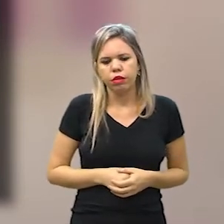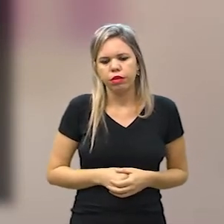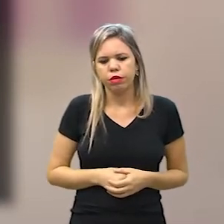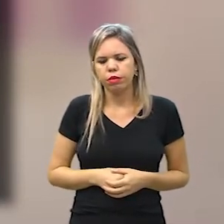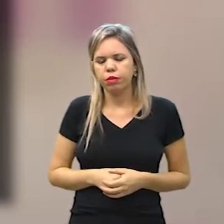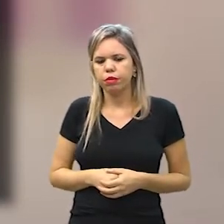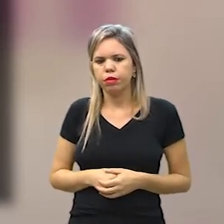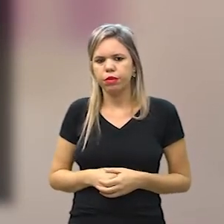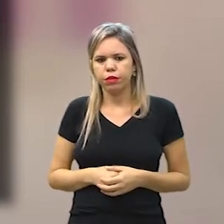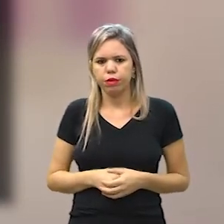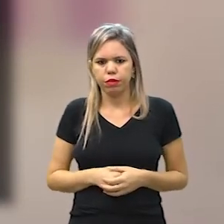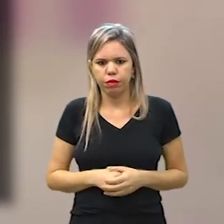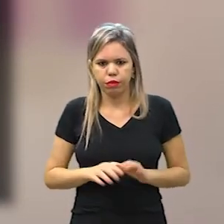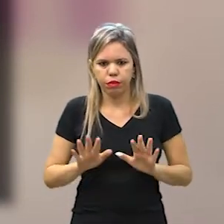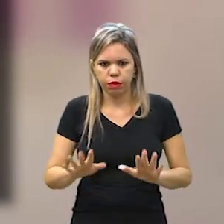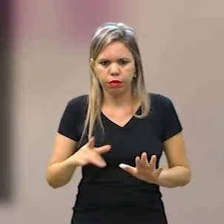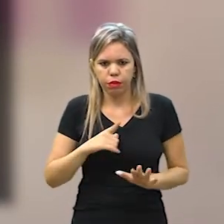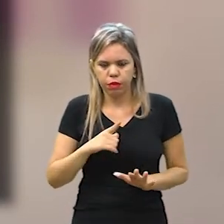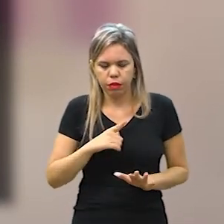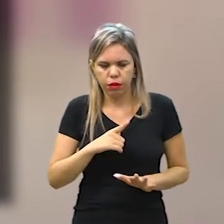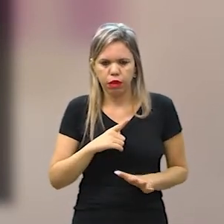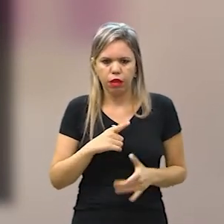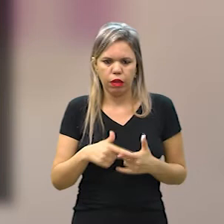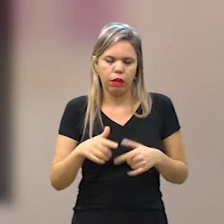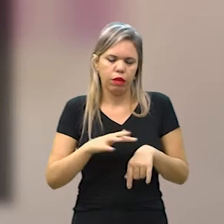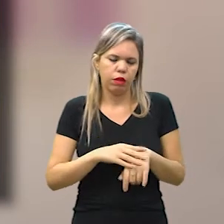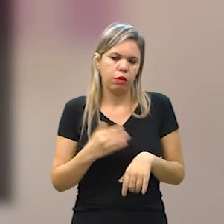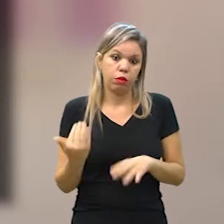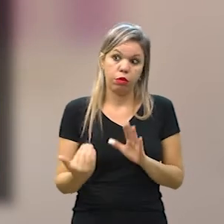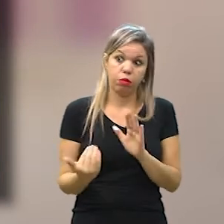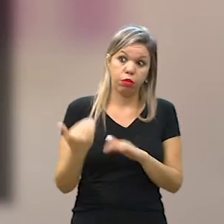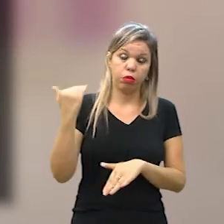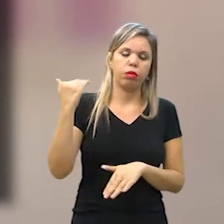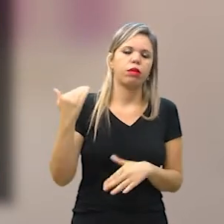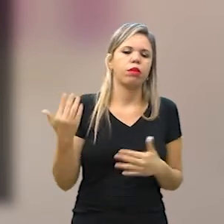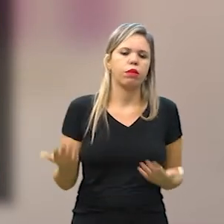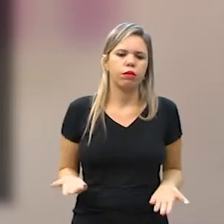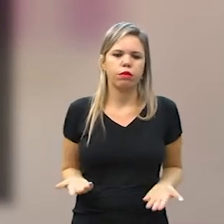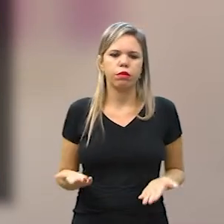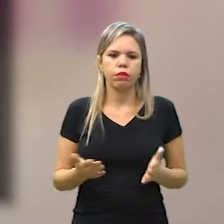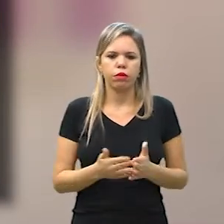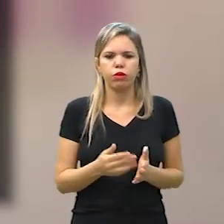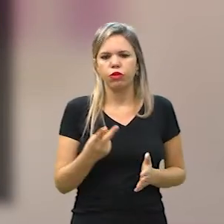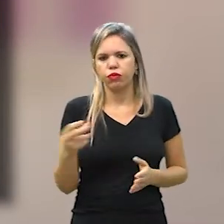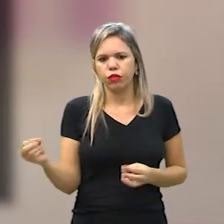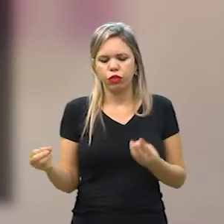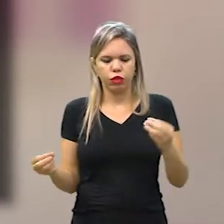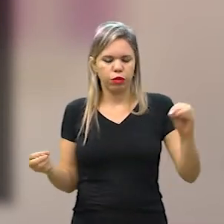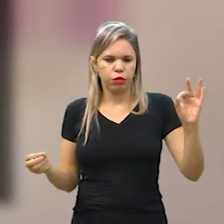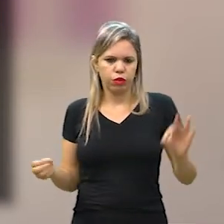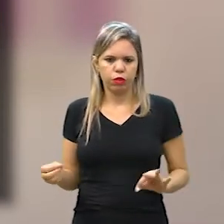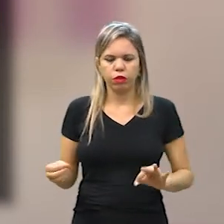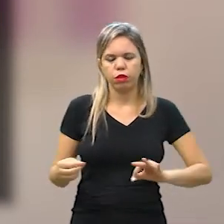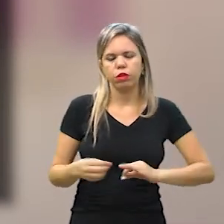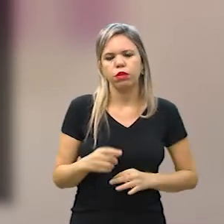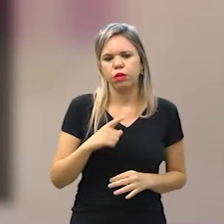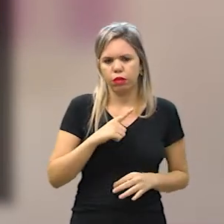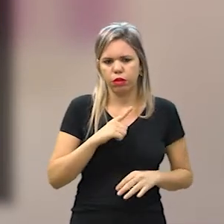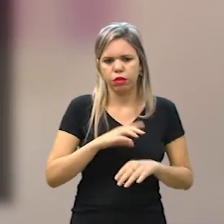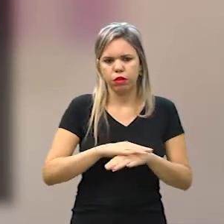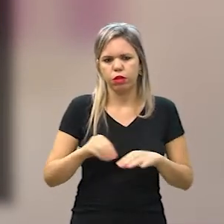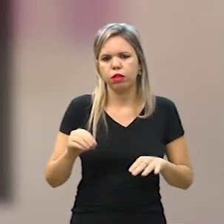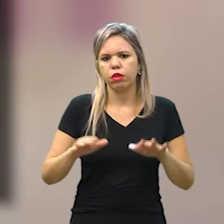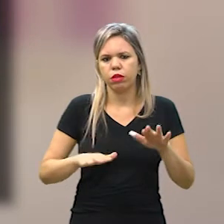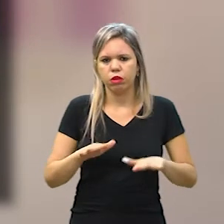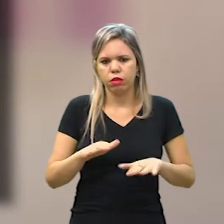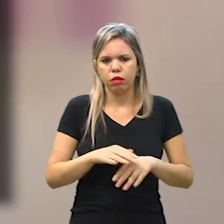cura, apesar de ter uma letalidade alta, né? Em torno de 20% a 30%, elas têm